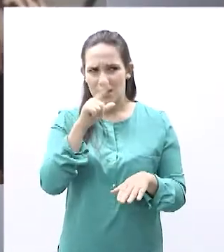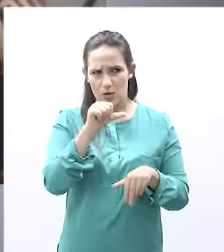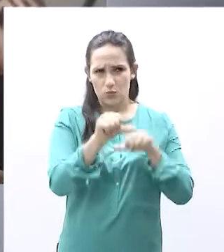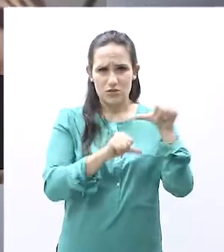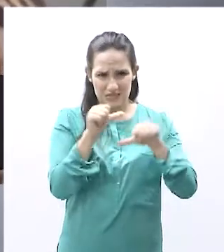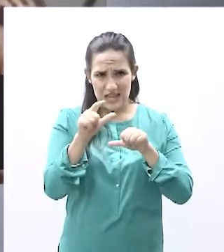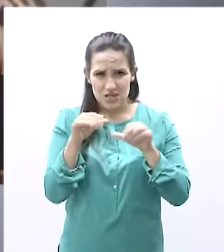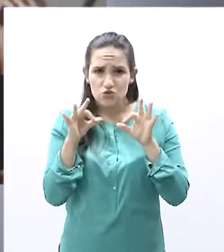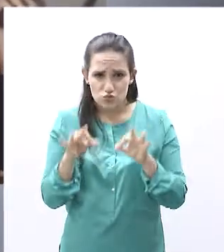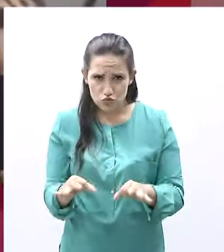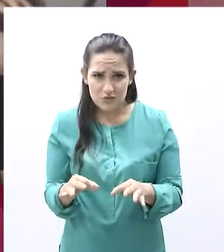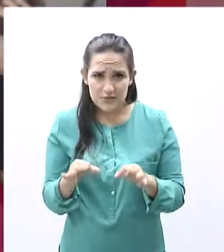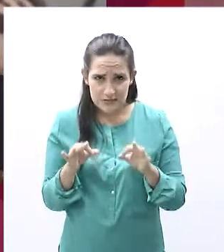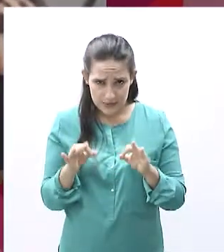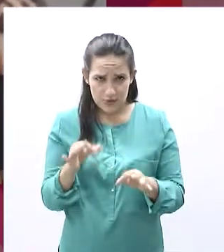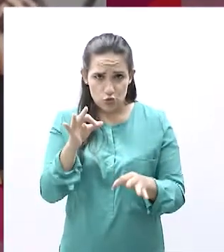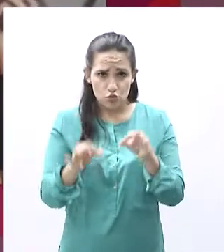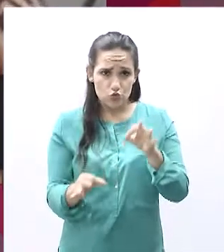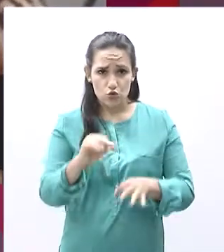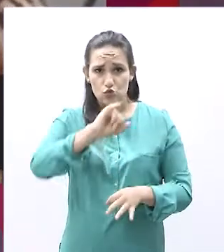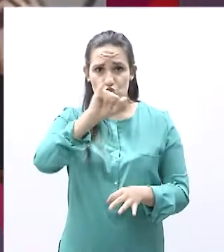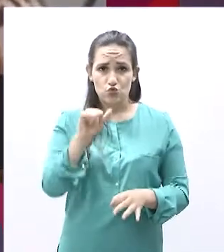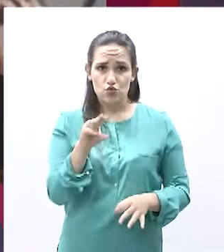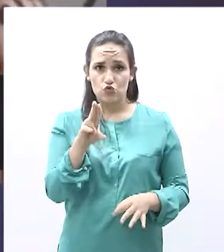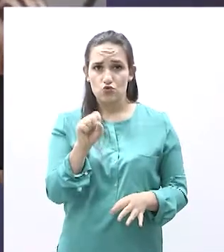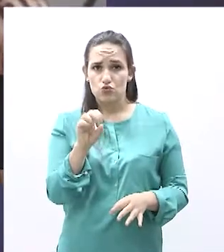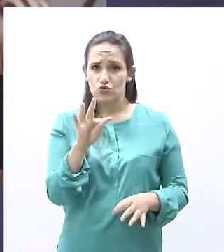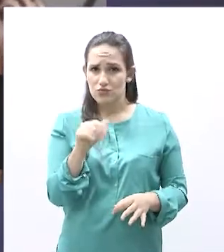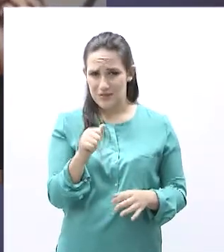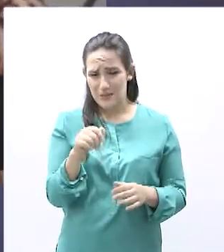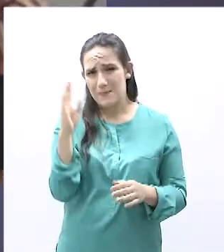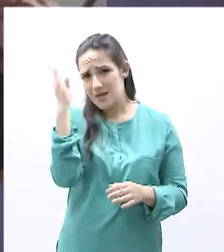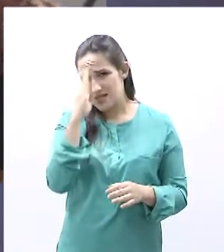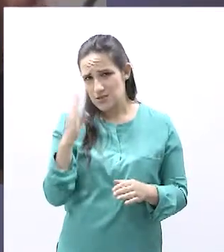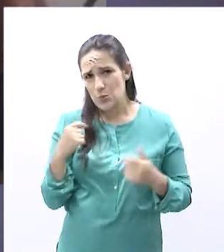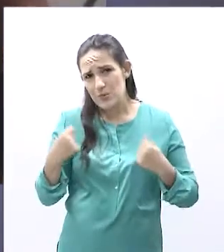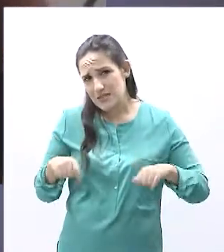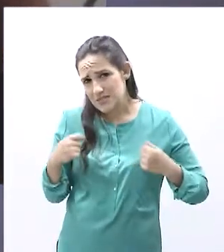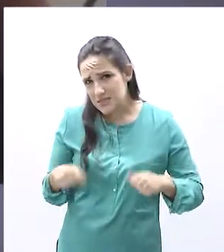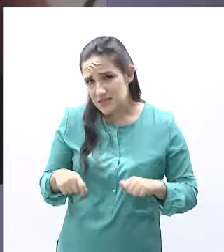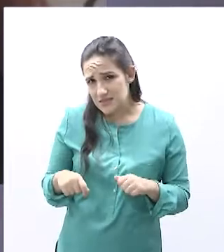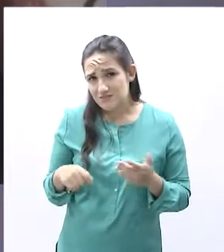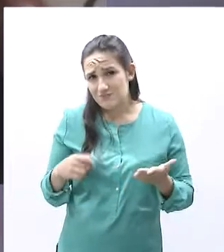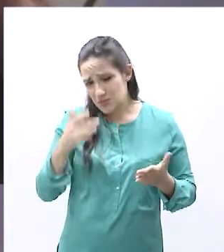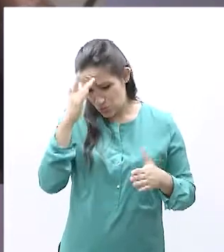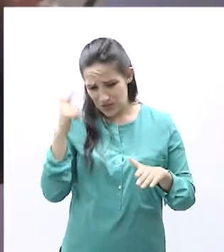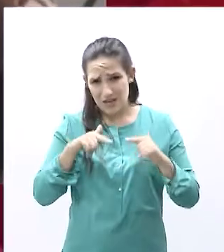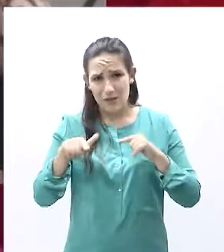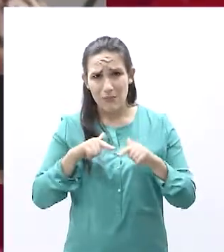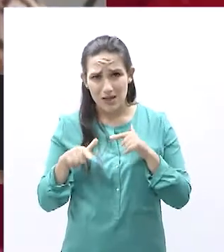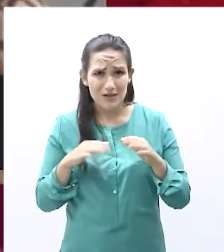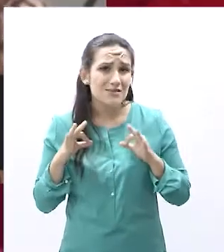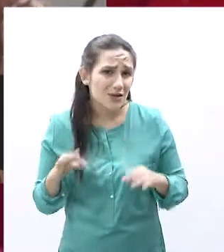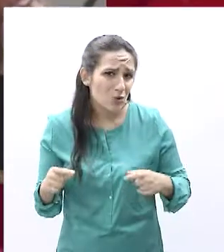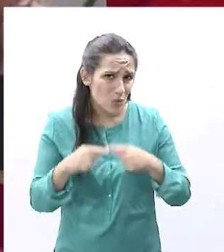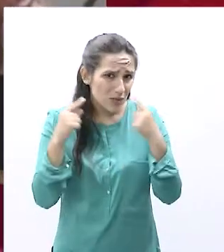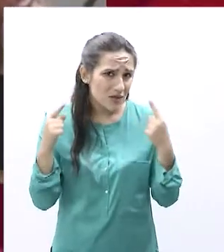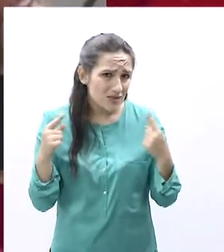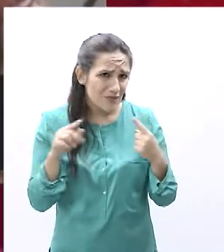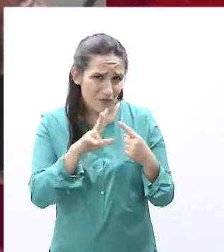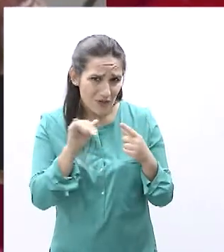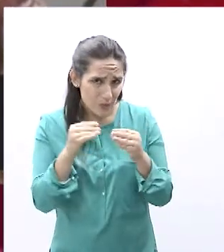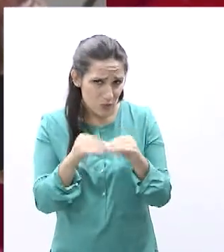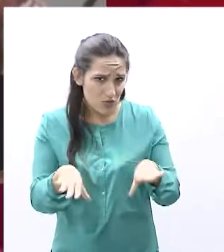são justas, né? Se o Brasil realmente precisava disso, se os trabalhadores, eles realmente não